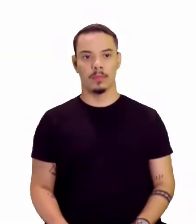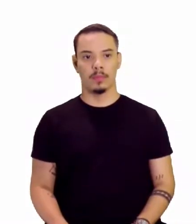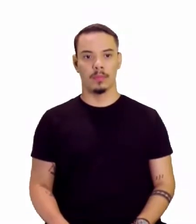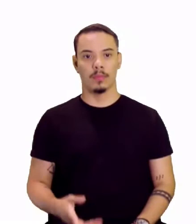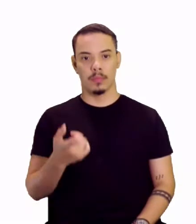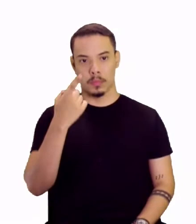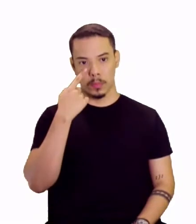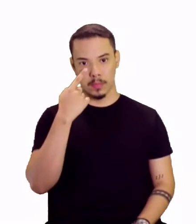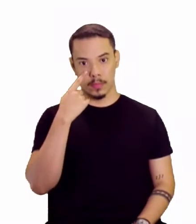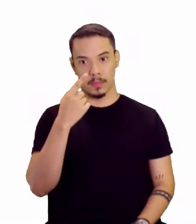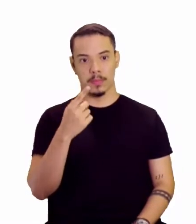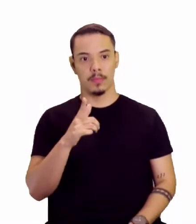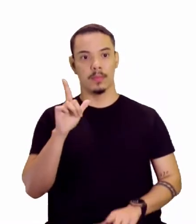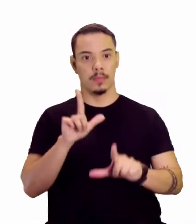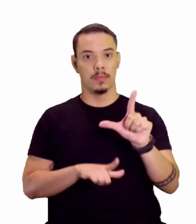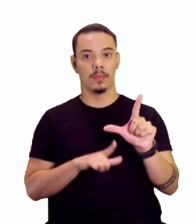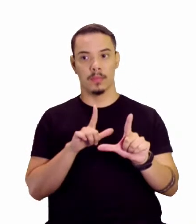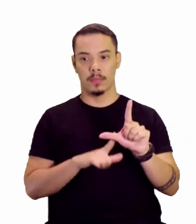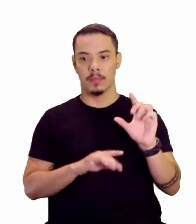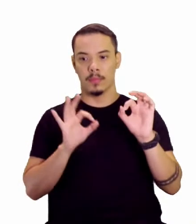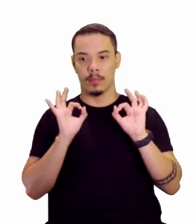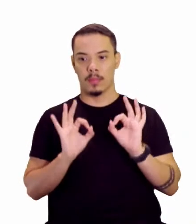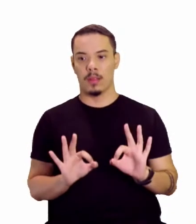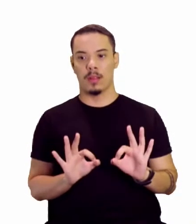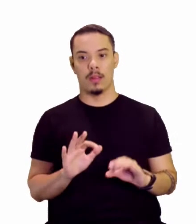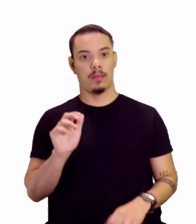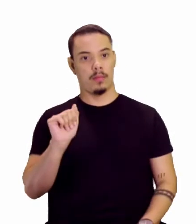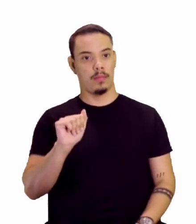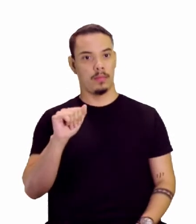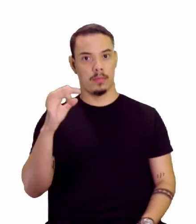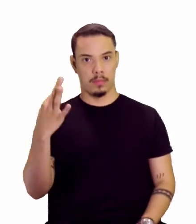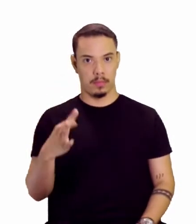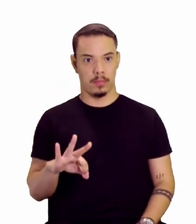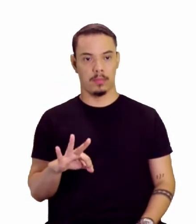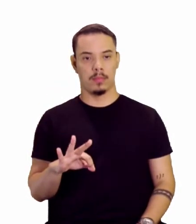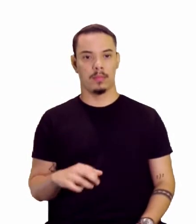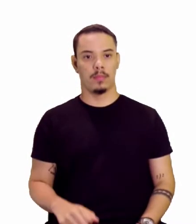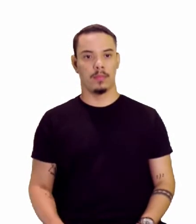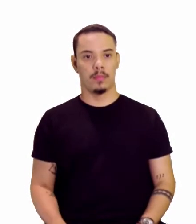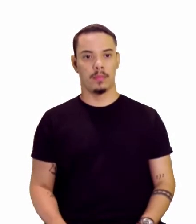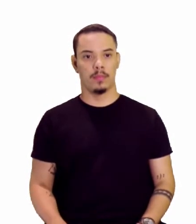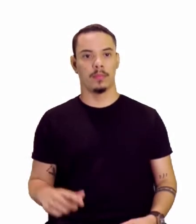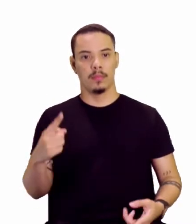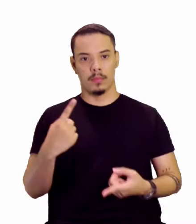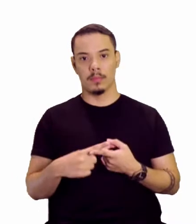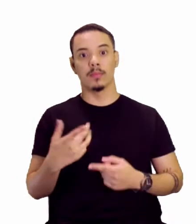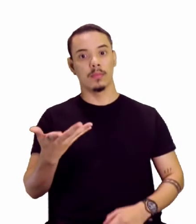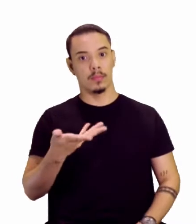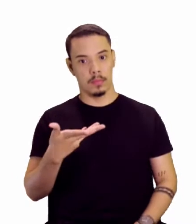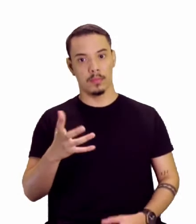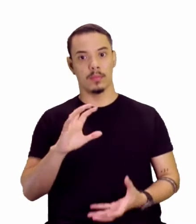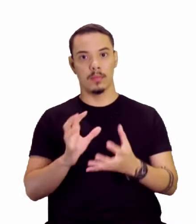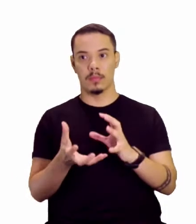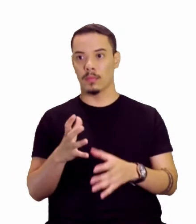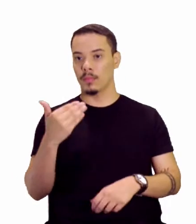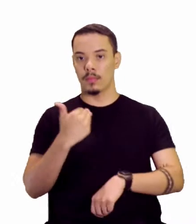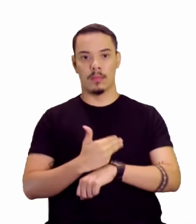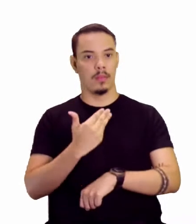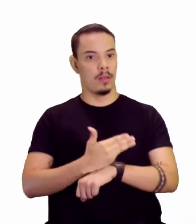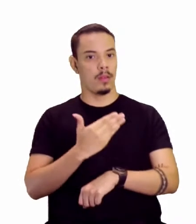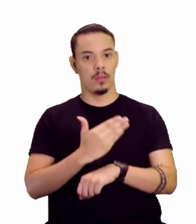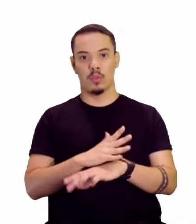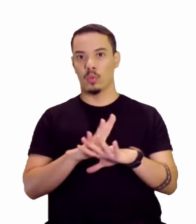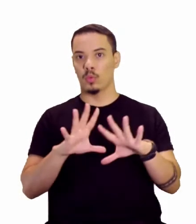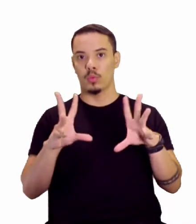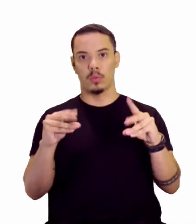Olha lá, vamos ver ali. Ah, de acerto, né? Justamente. A aceleração da bola é constante então, em todos os pontos. A